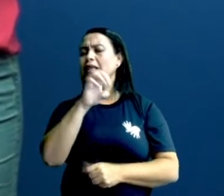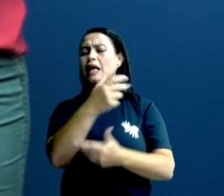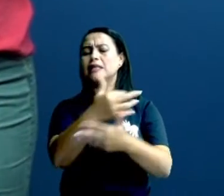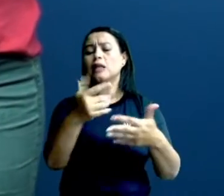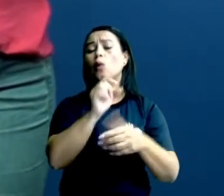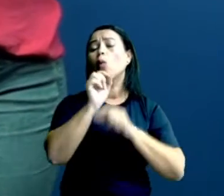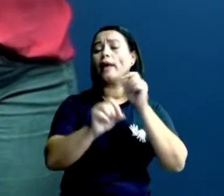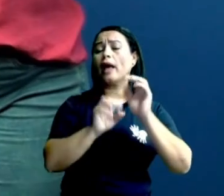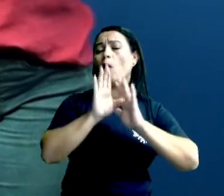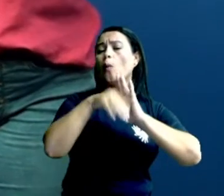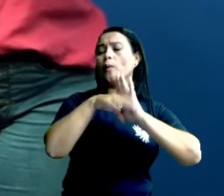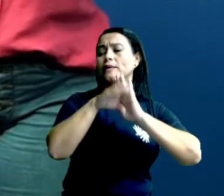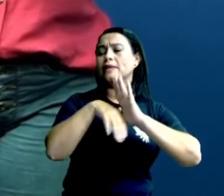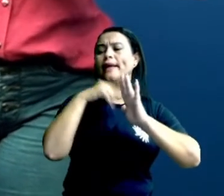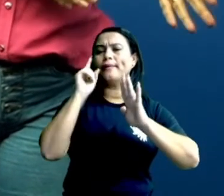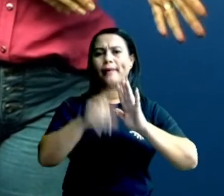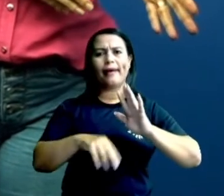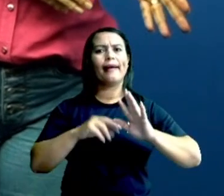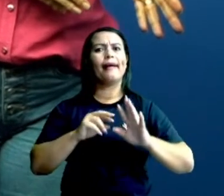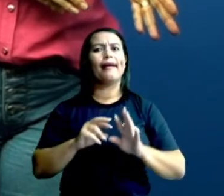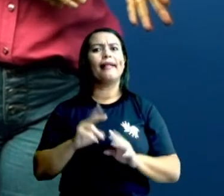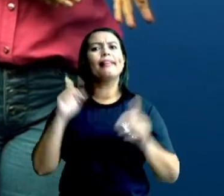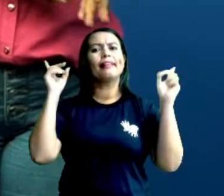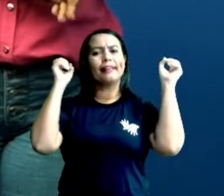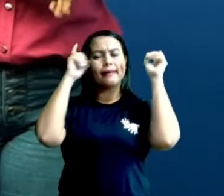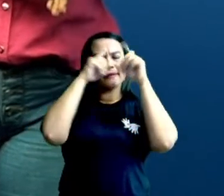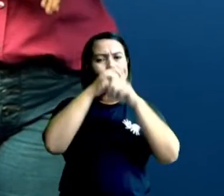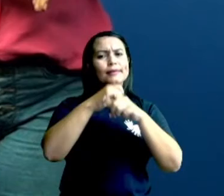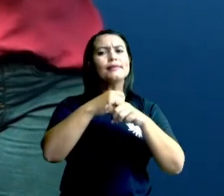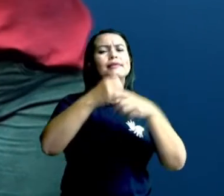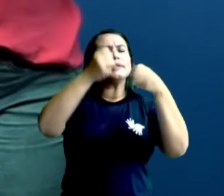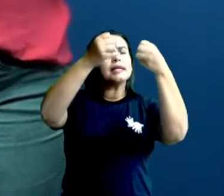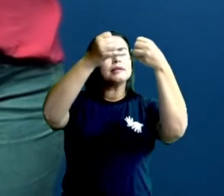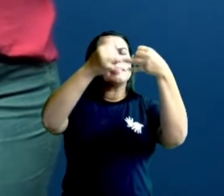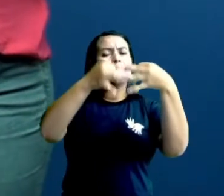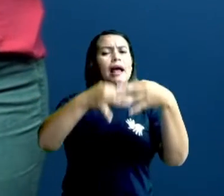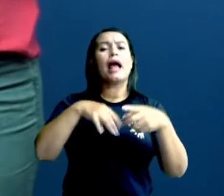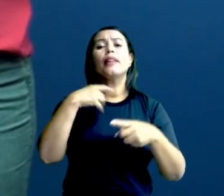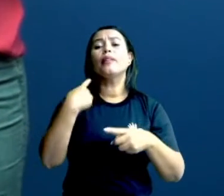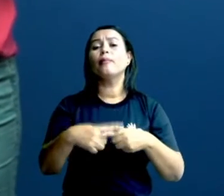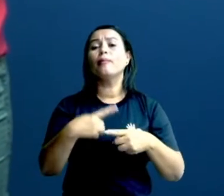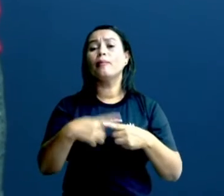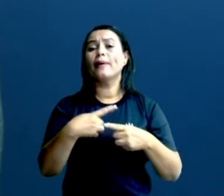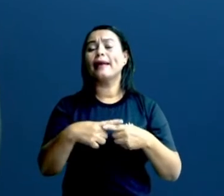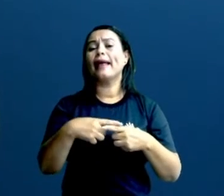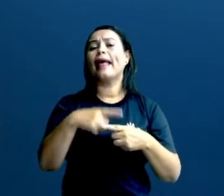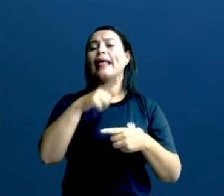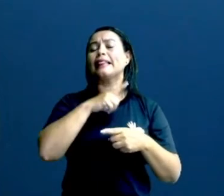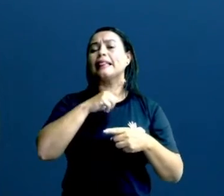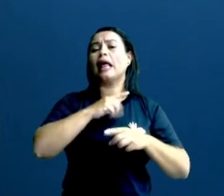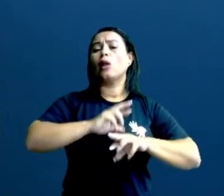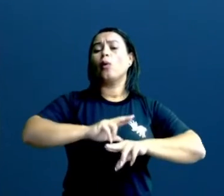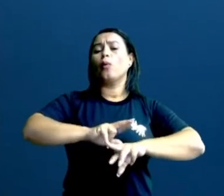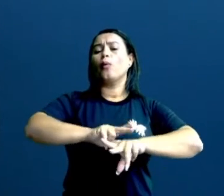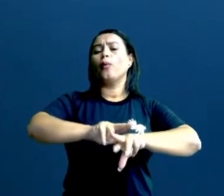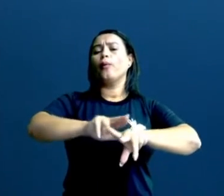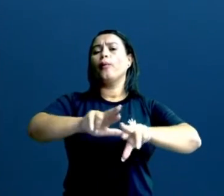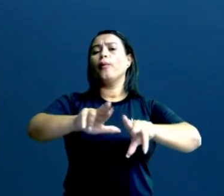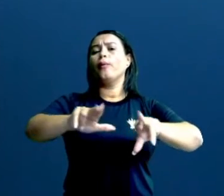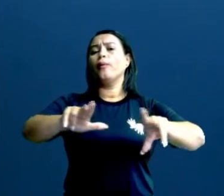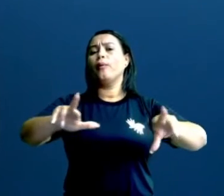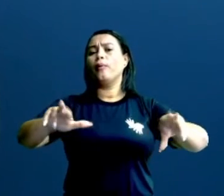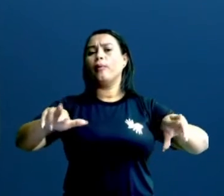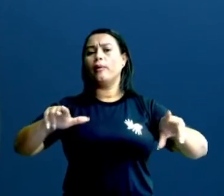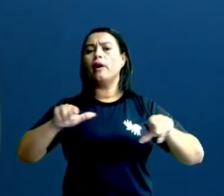que cidade é muito difícil de ser definido. Por quê? Porque devido à multiplicidade de aspectos que